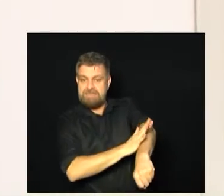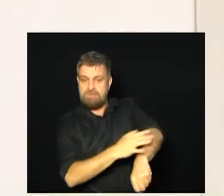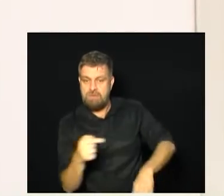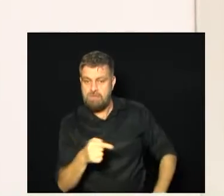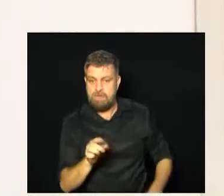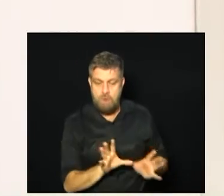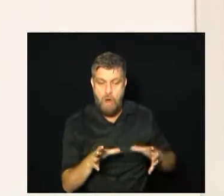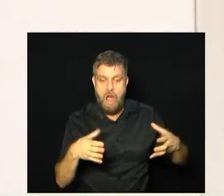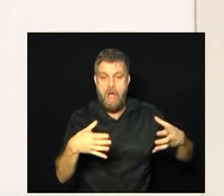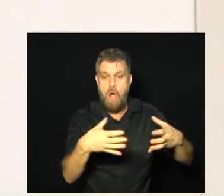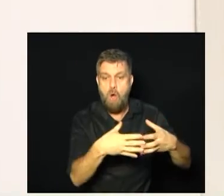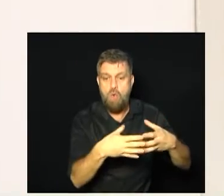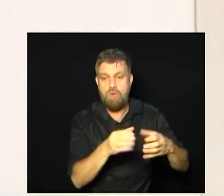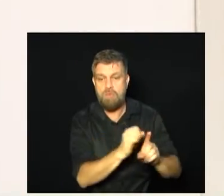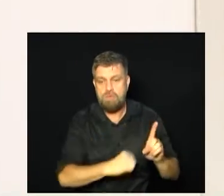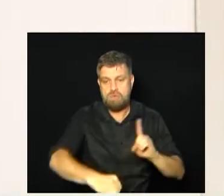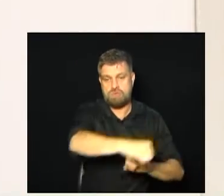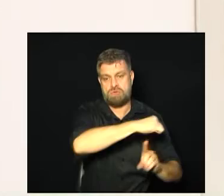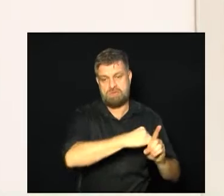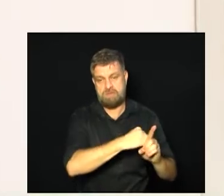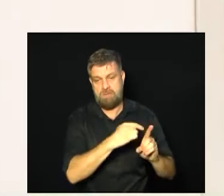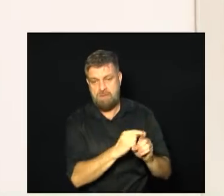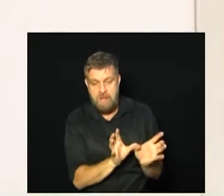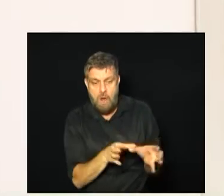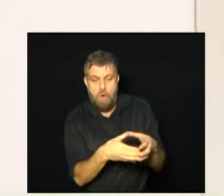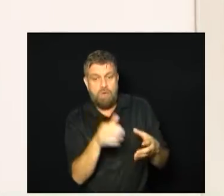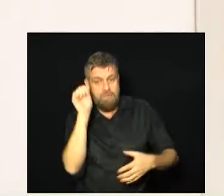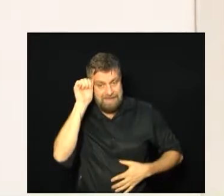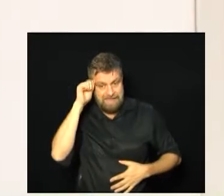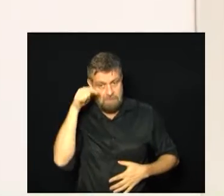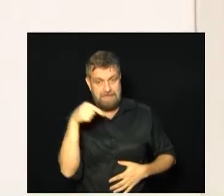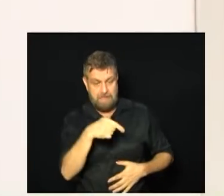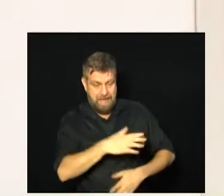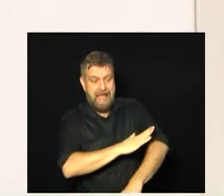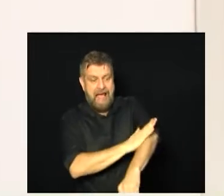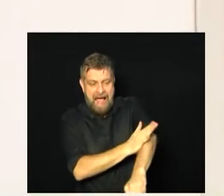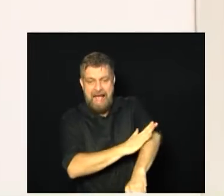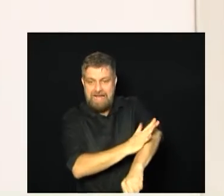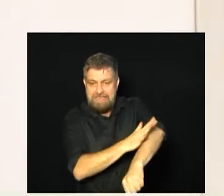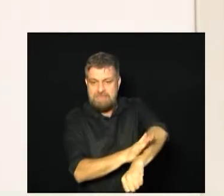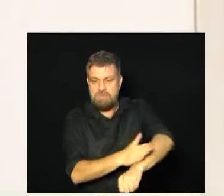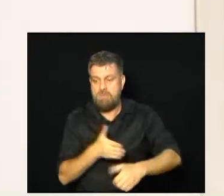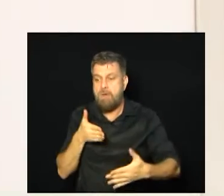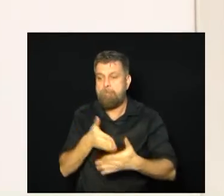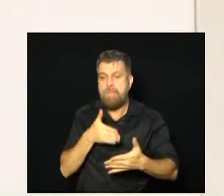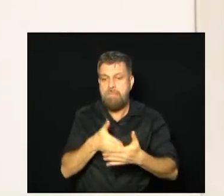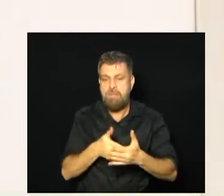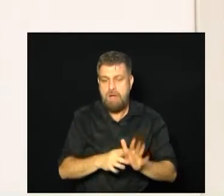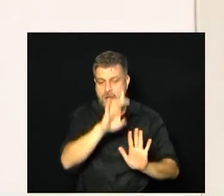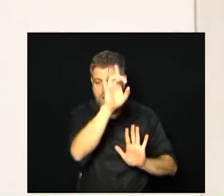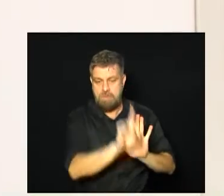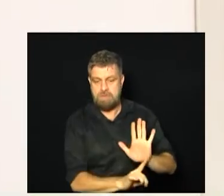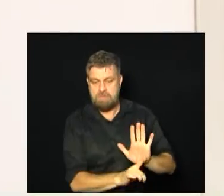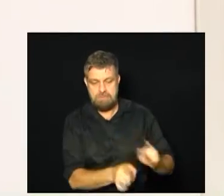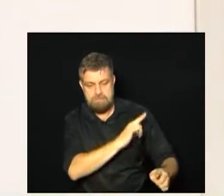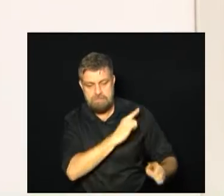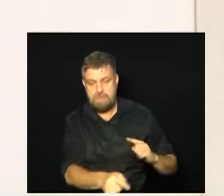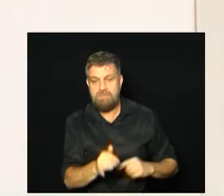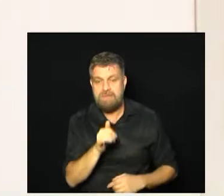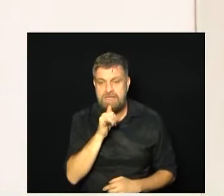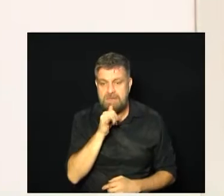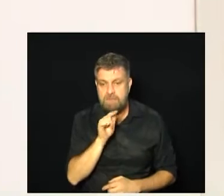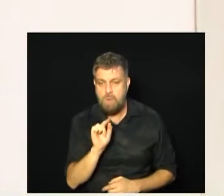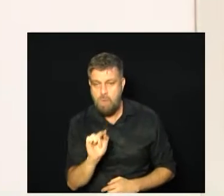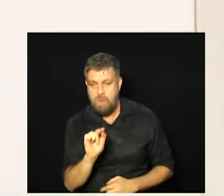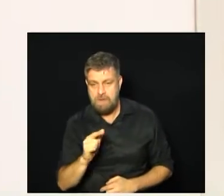contra todo um grupo social, contra toda uma coletividade, quando você impede o direito daquela coletividade. Como exemplo,